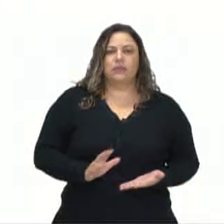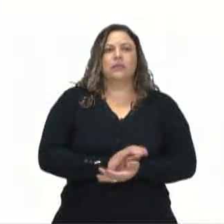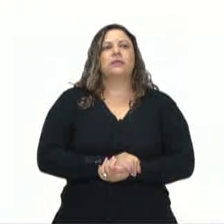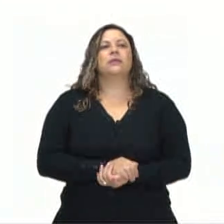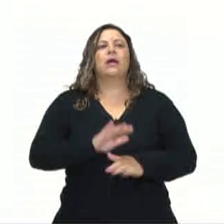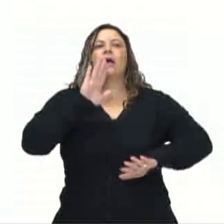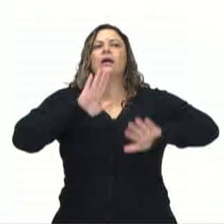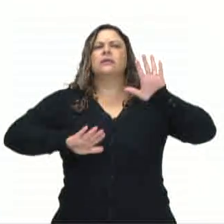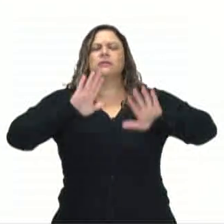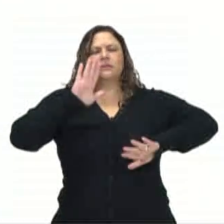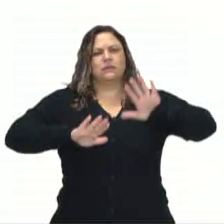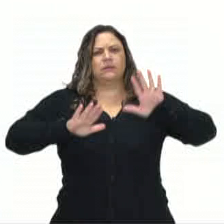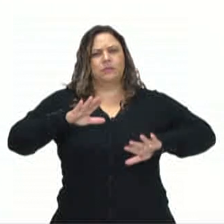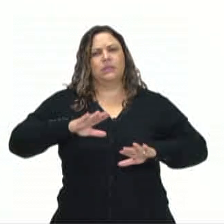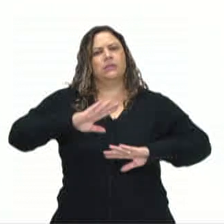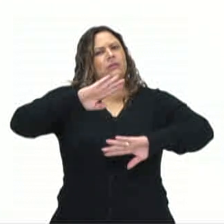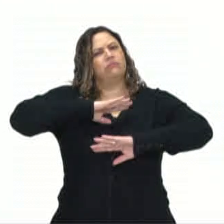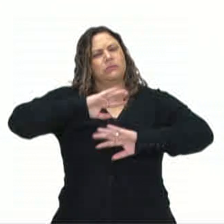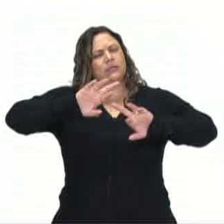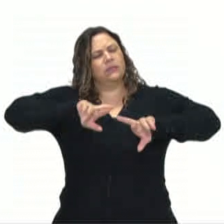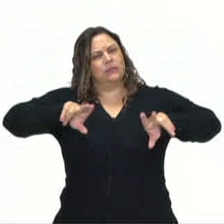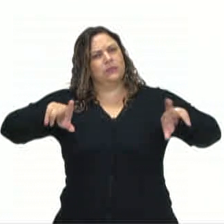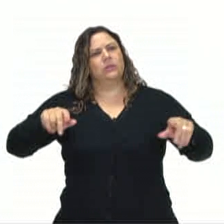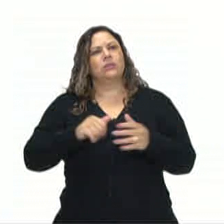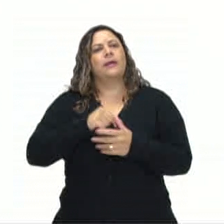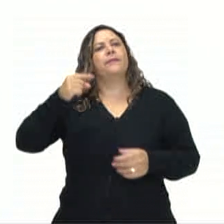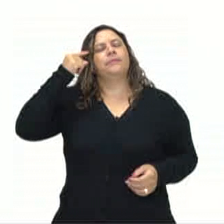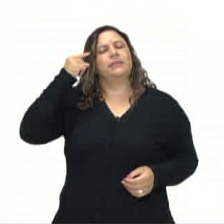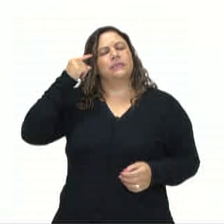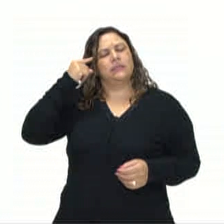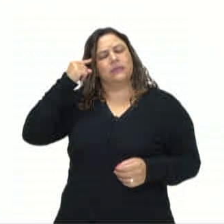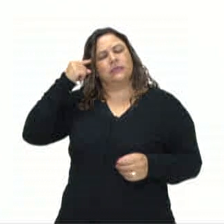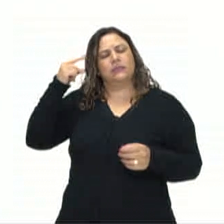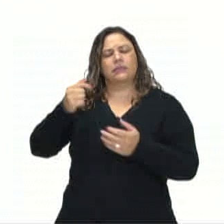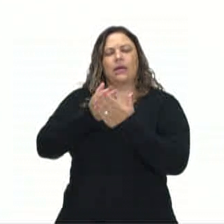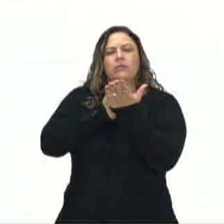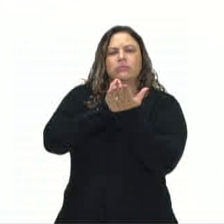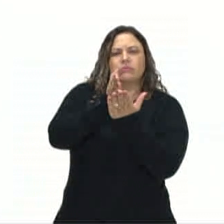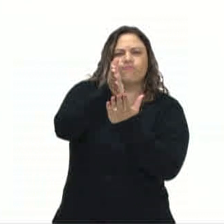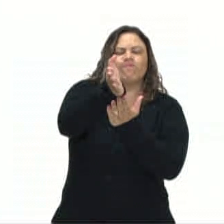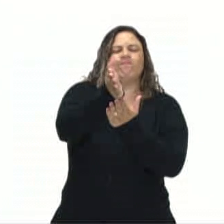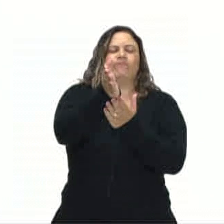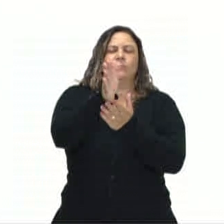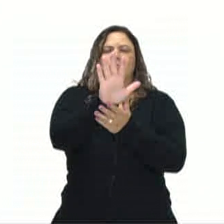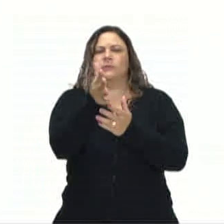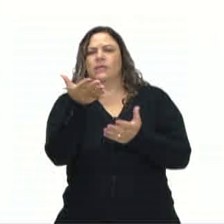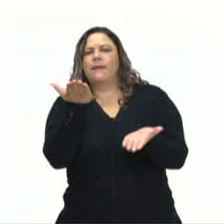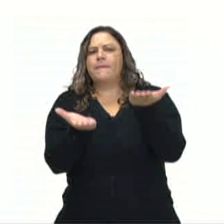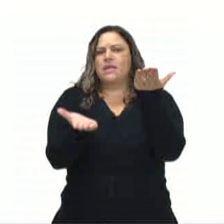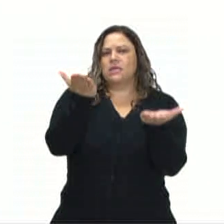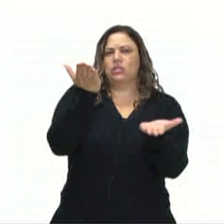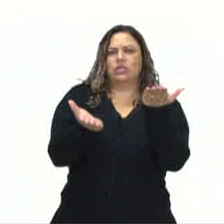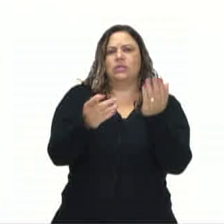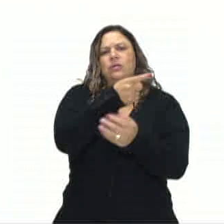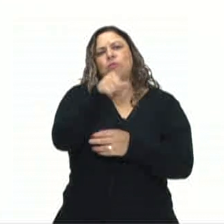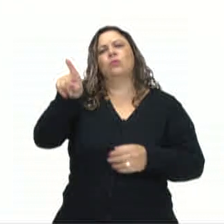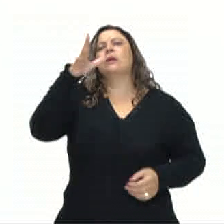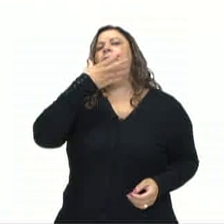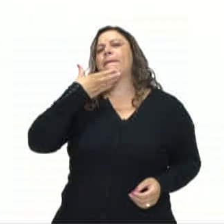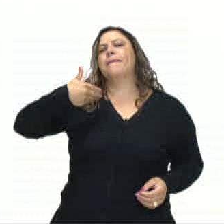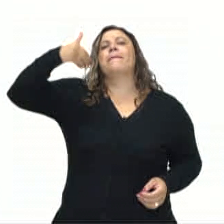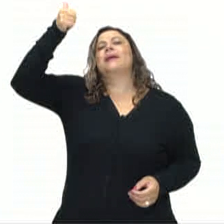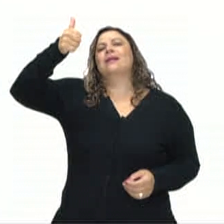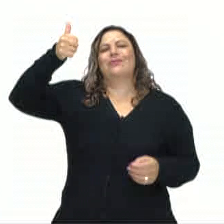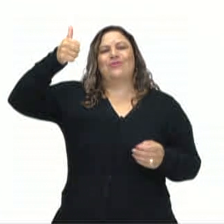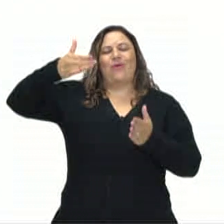depender da circunstância, é possível pensar que a mediania não é o melhor caminho para se alcançar a finalidade da vida feliz.